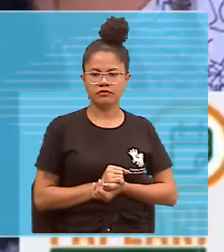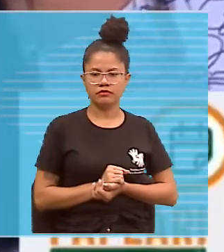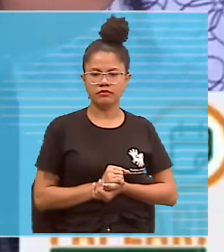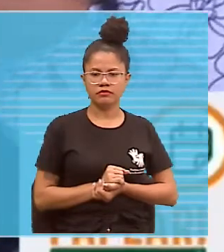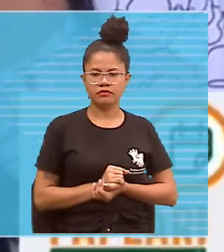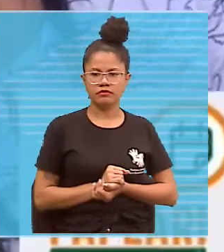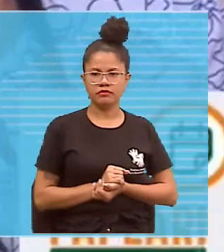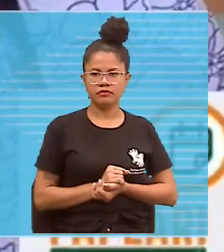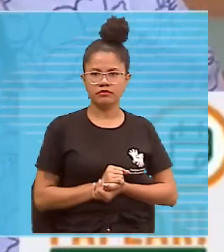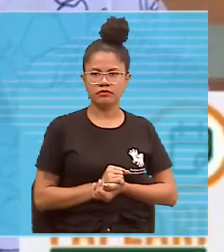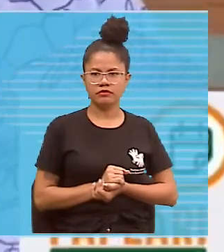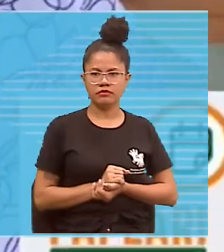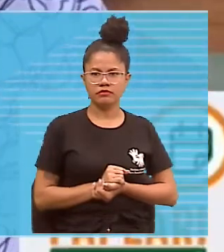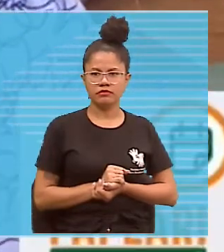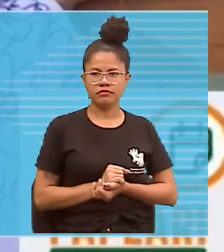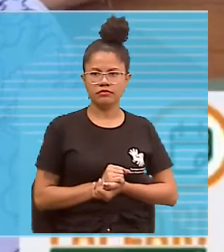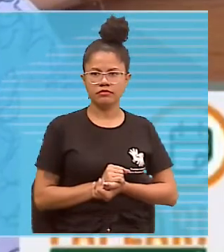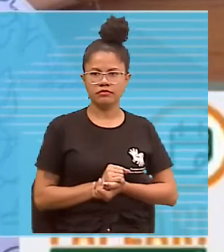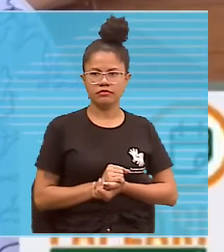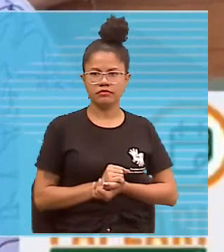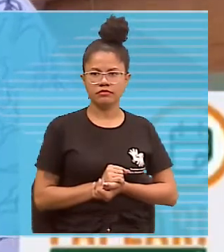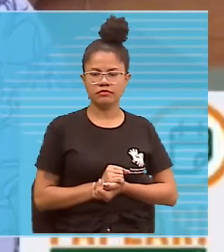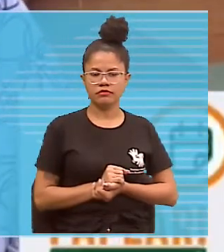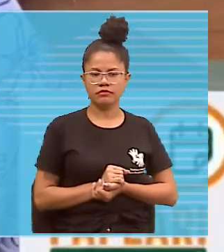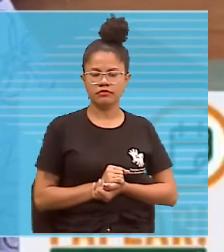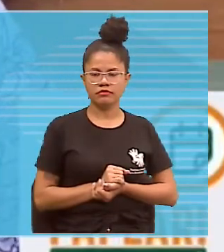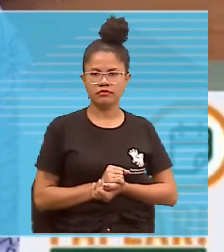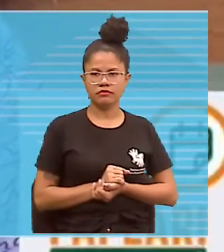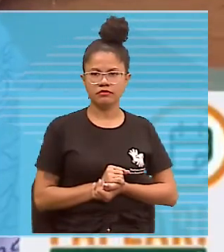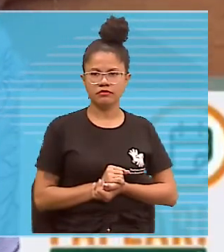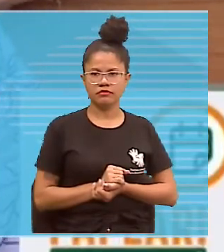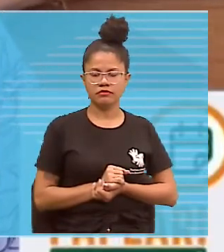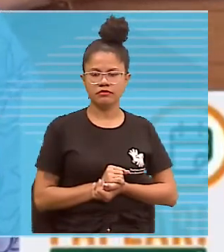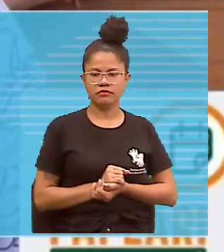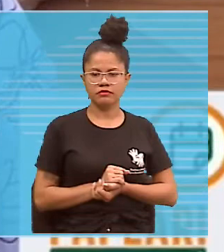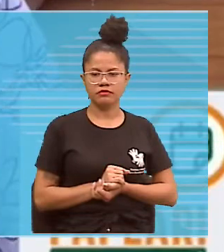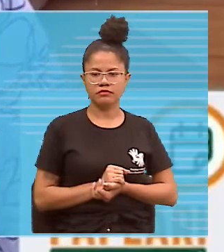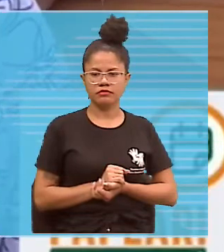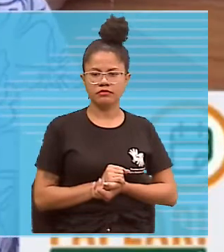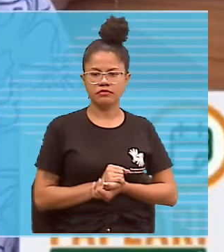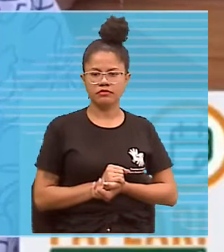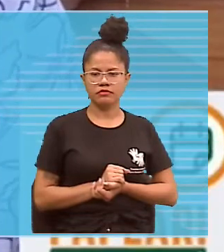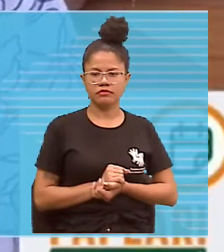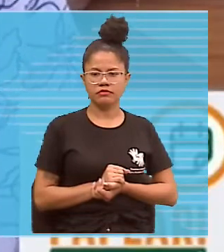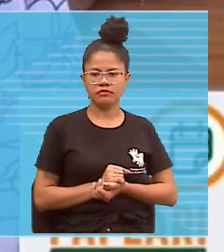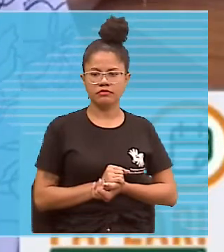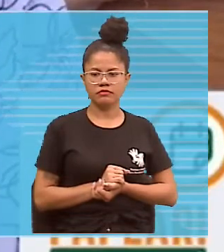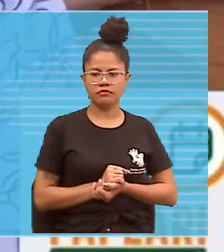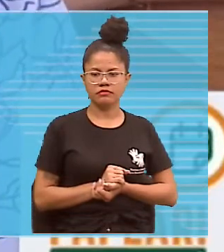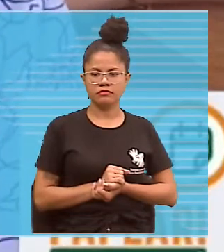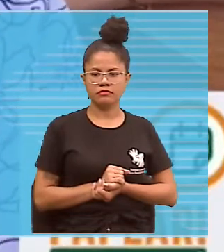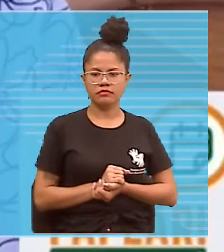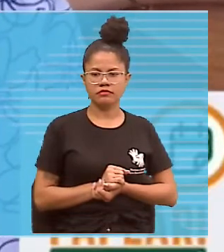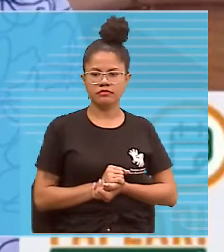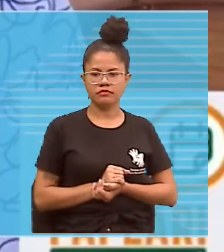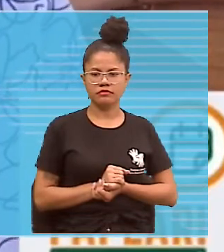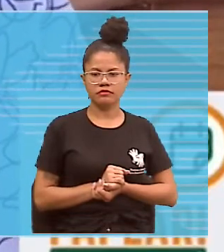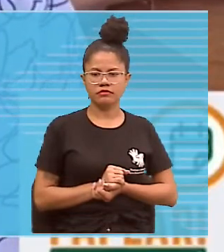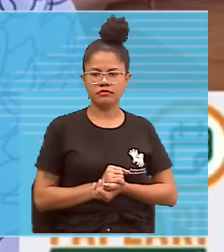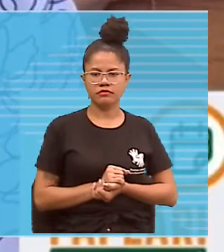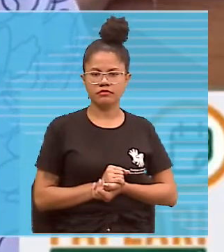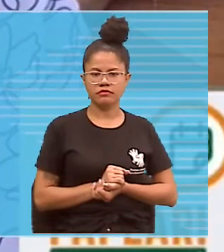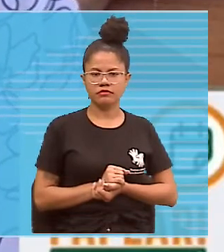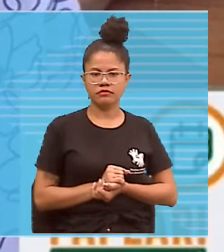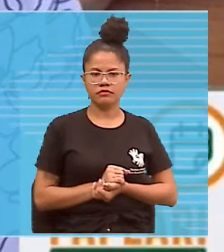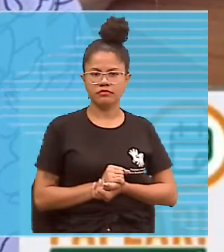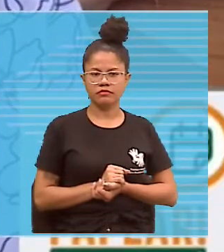minhas disciplinas são filosofia, sociologia, eu trabalho com o projeto de vida e o protagonismo, que é o